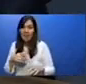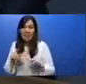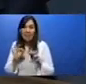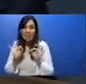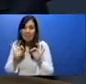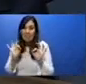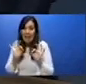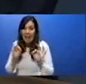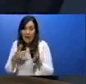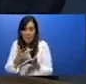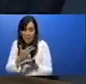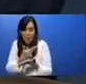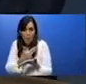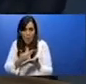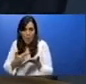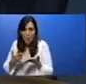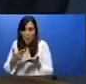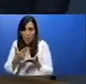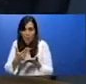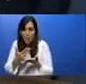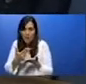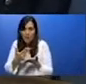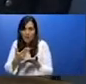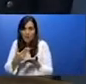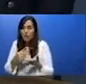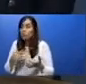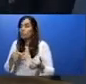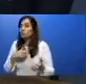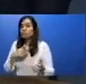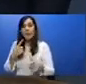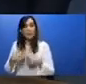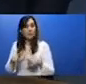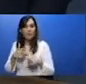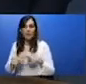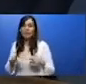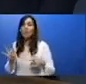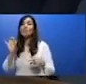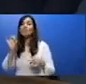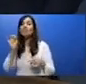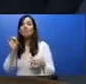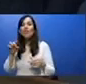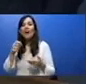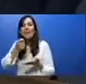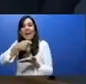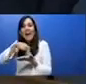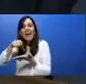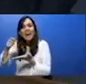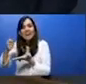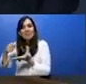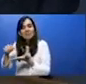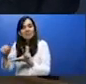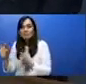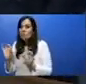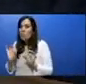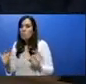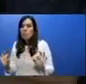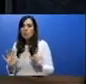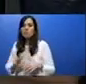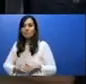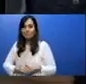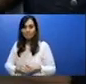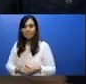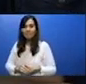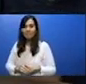para recortar as palavrinhas, não tem problema. Você pode escrever as palavrinhas no seu caderno,